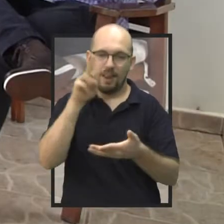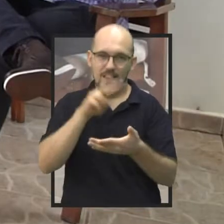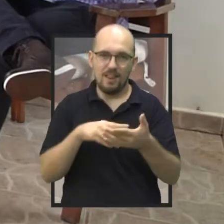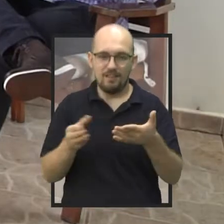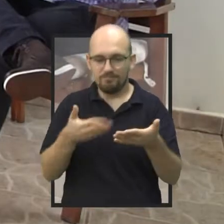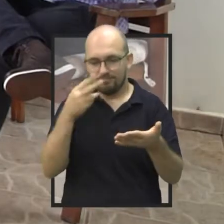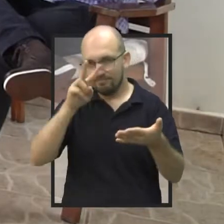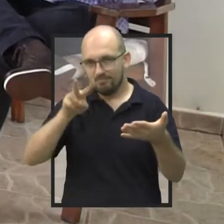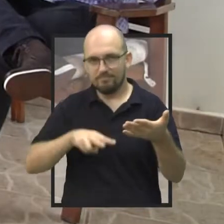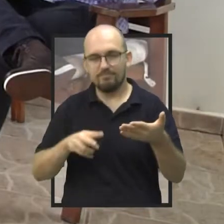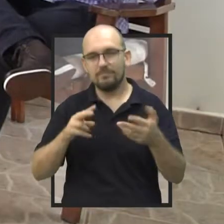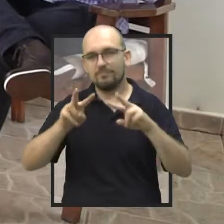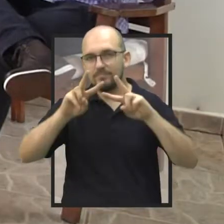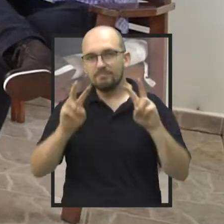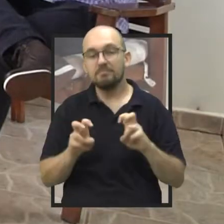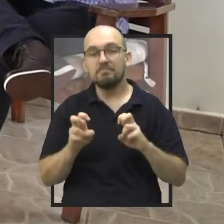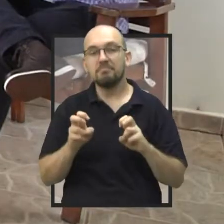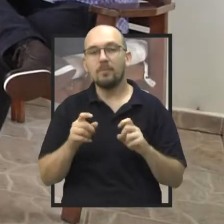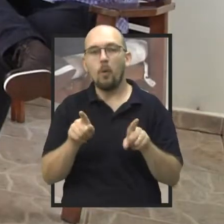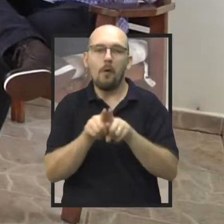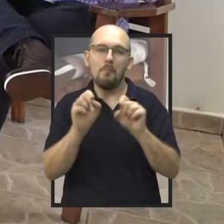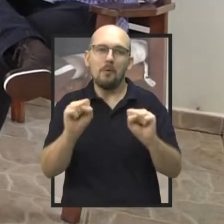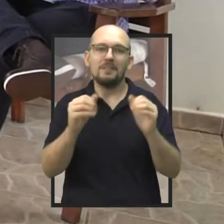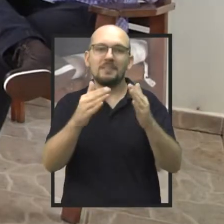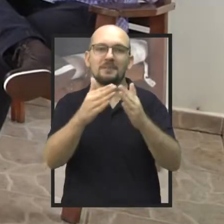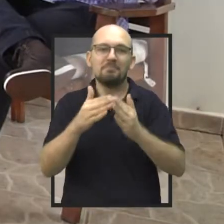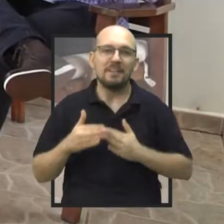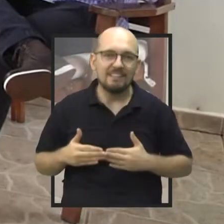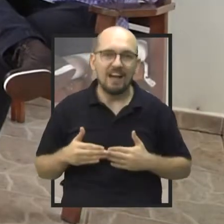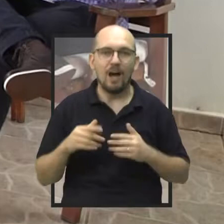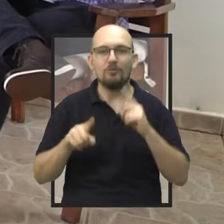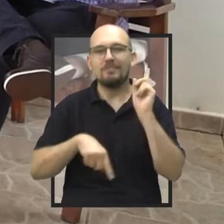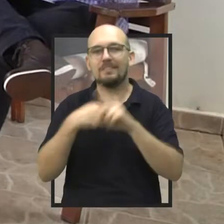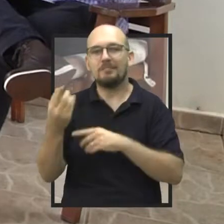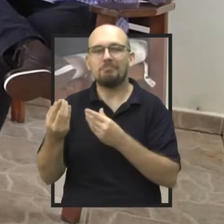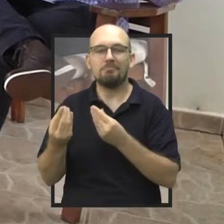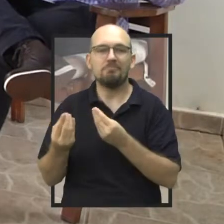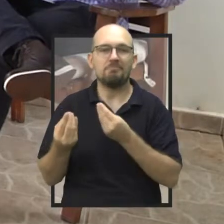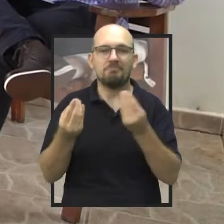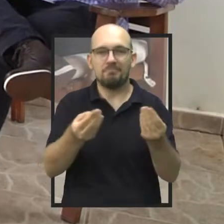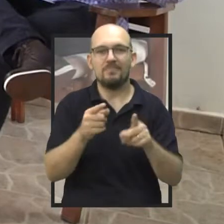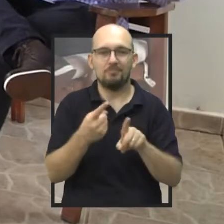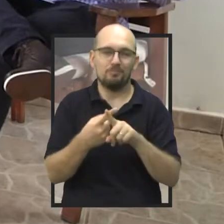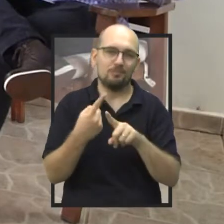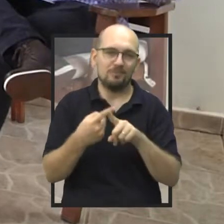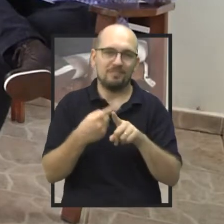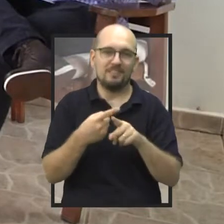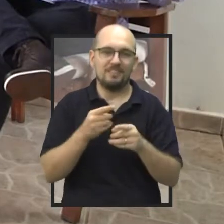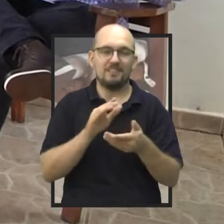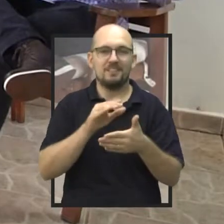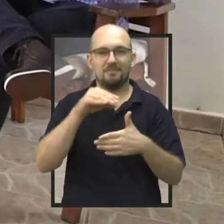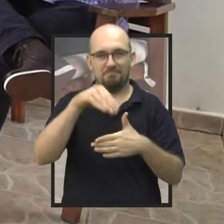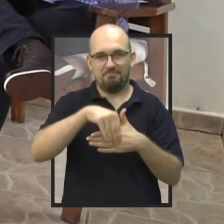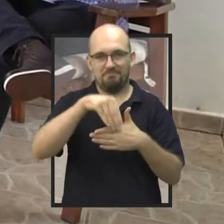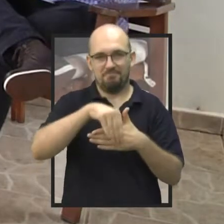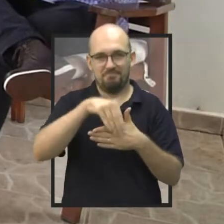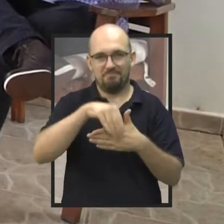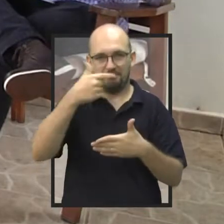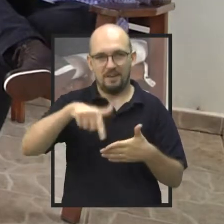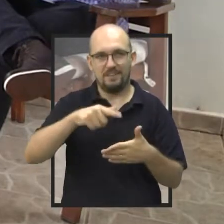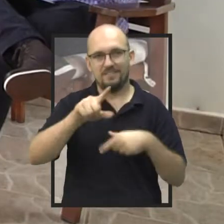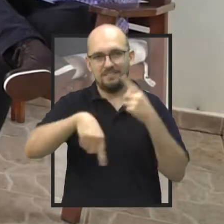leitura, mesmo que seja emprestado ou de alguma forma depois que essas tiragens terminarem, o senhor